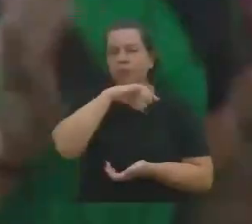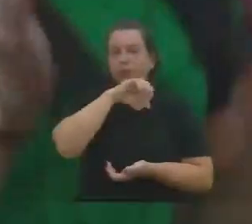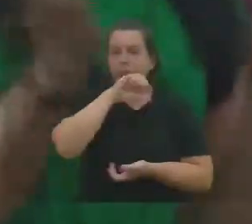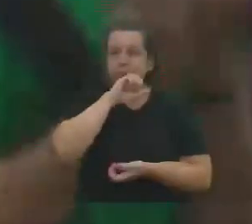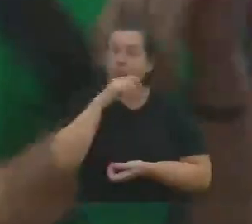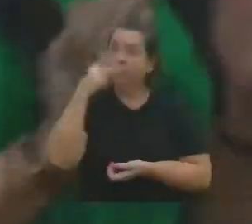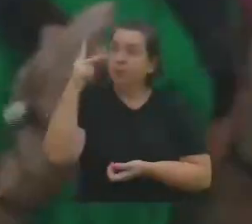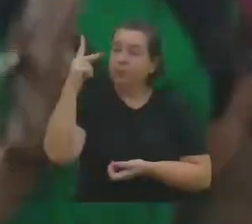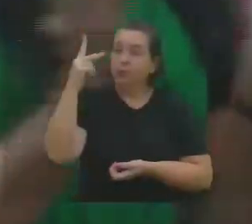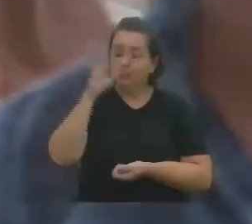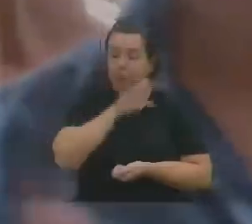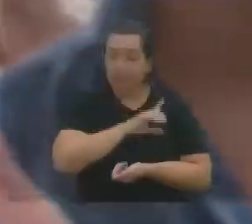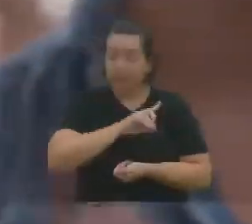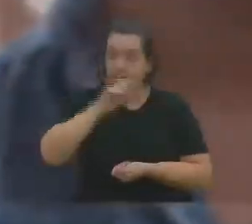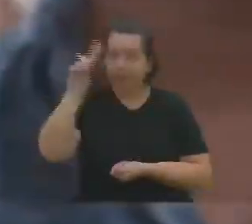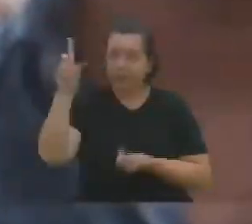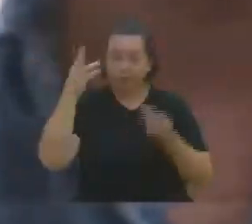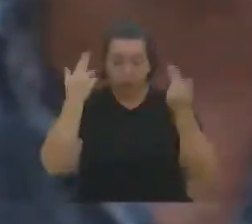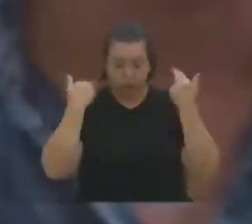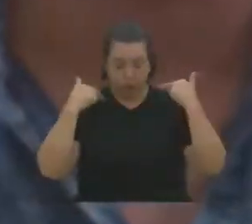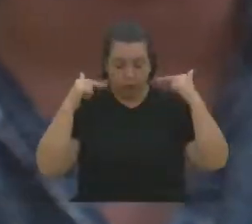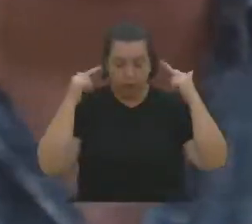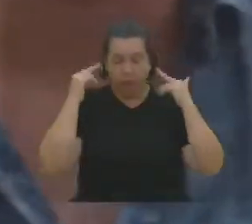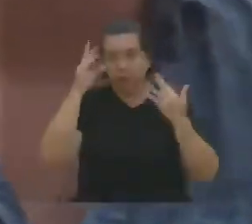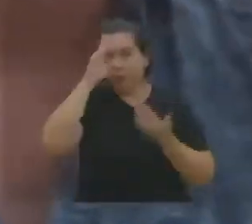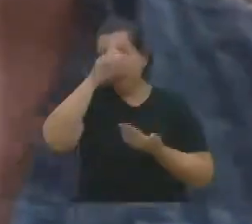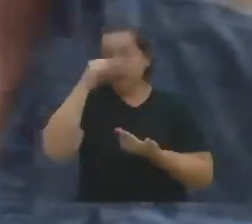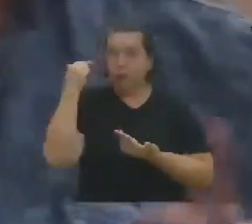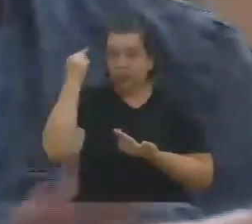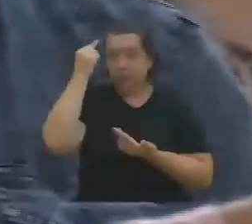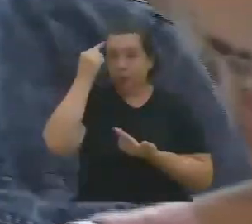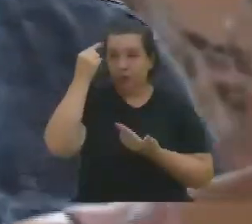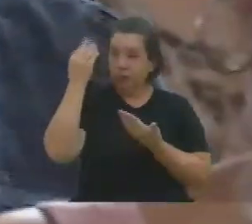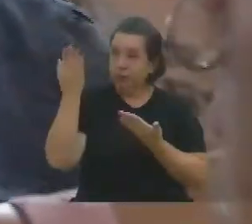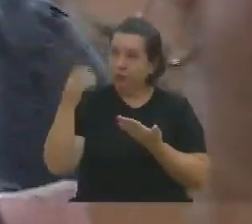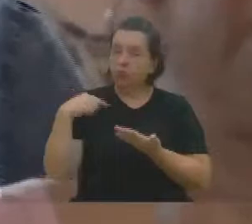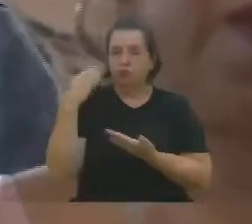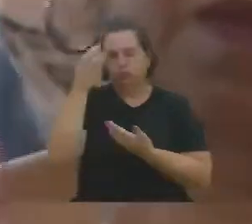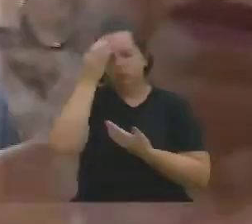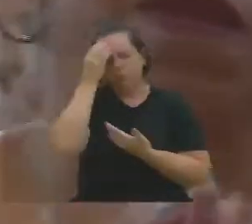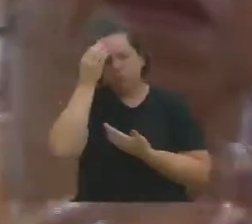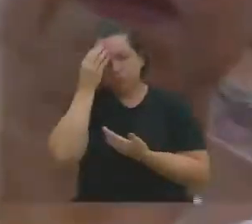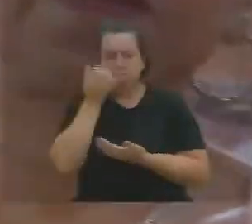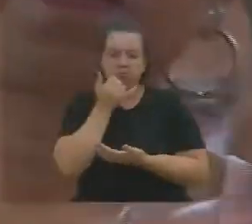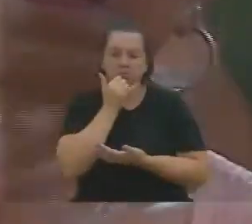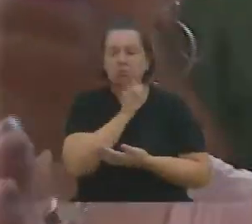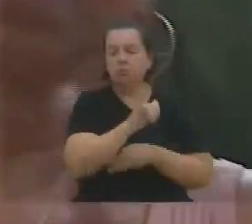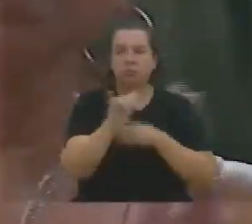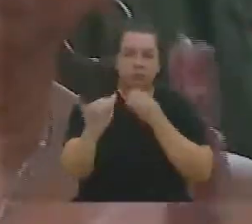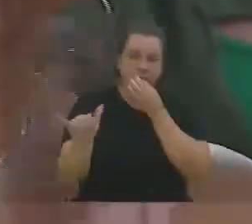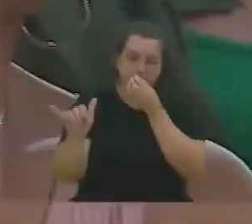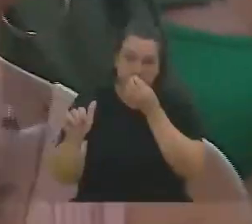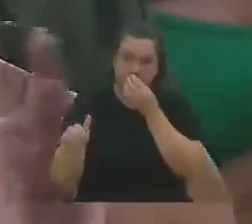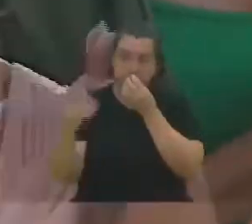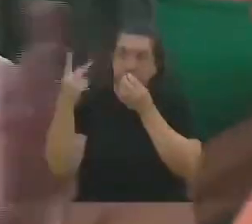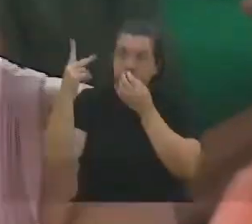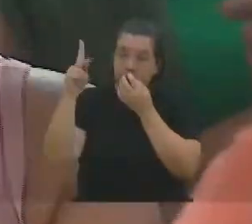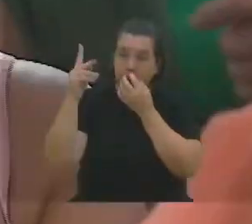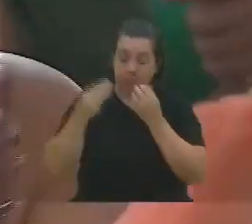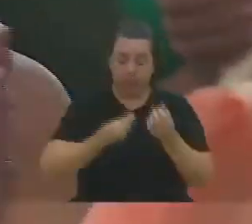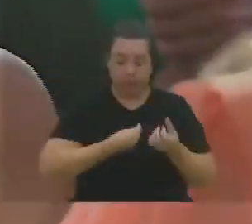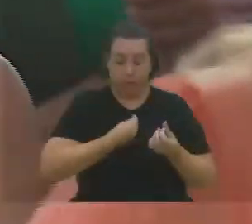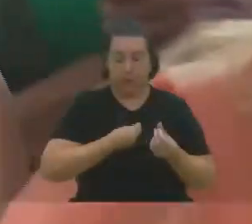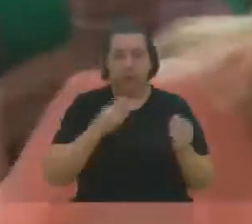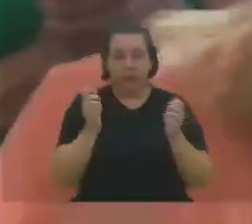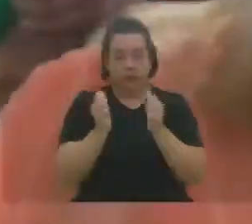unigênito do Pai, voz de Deus, Cordeiro Santo, nossas culpas perdoai.